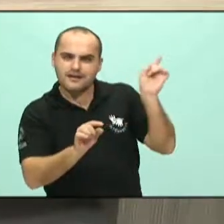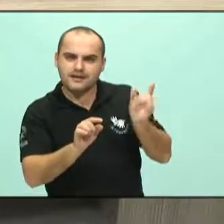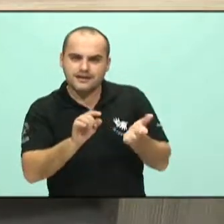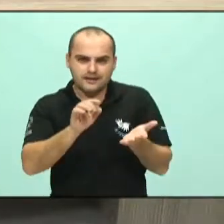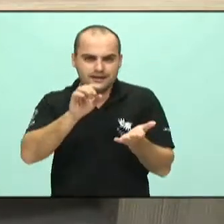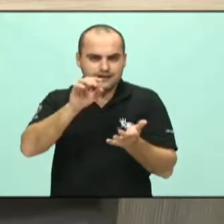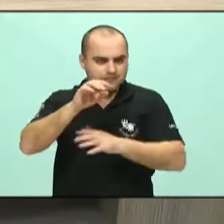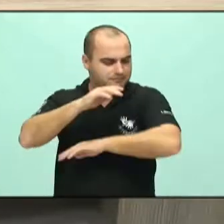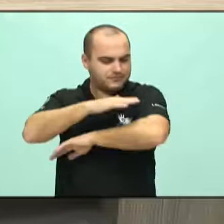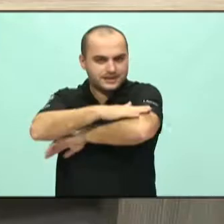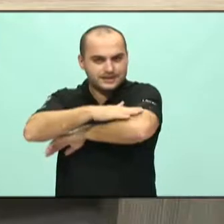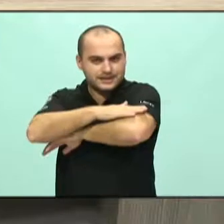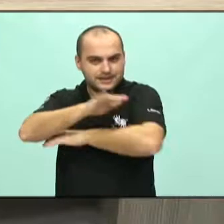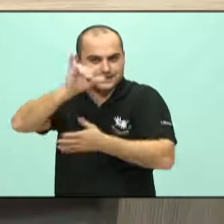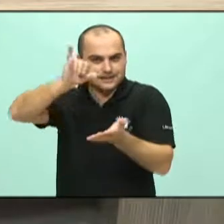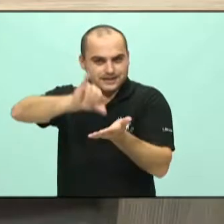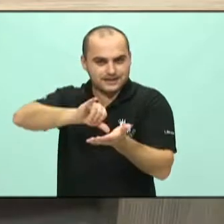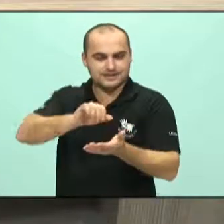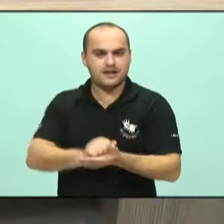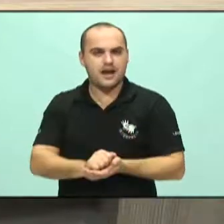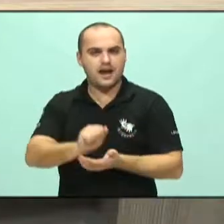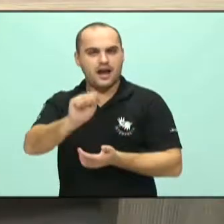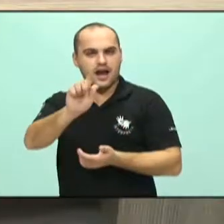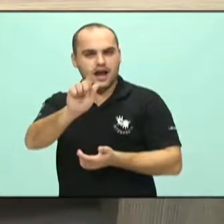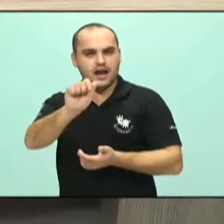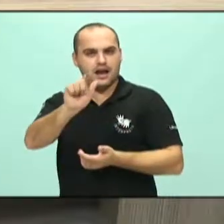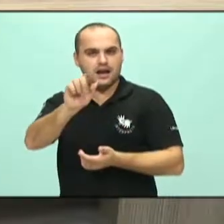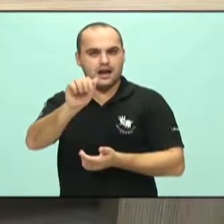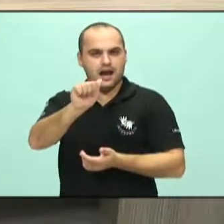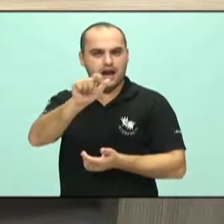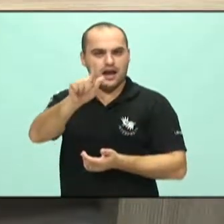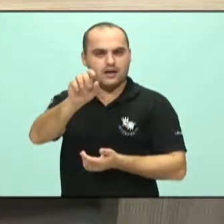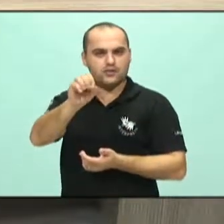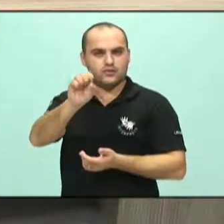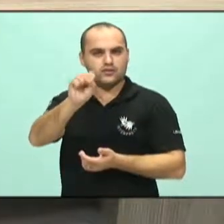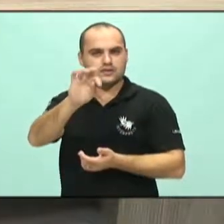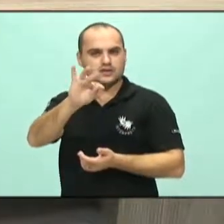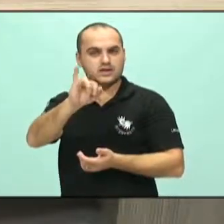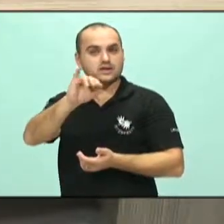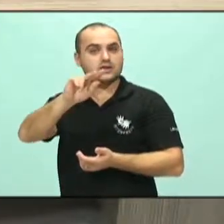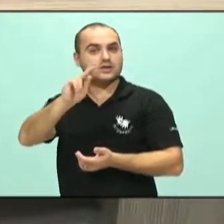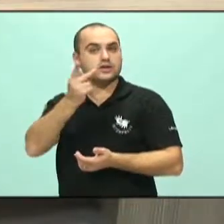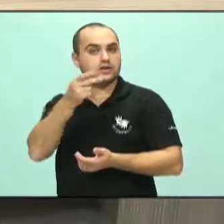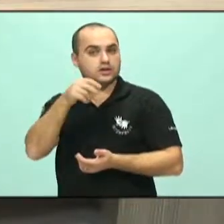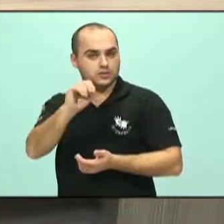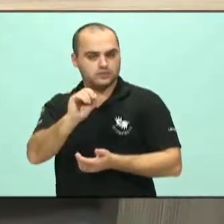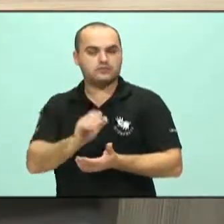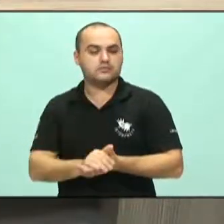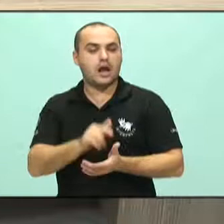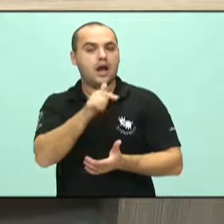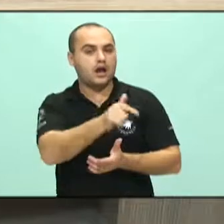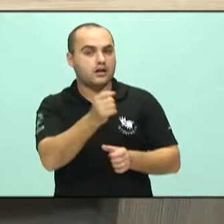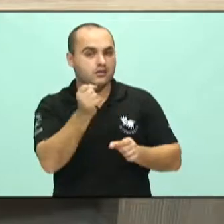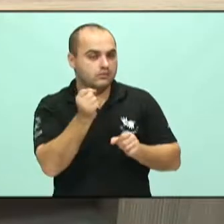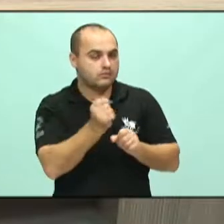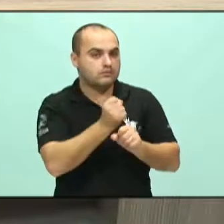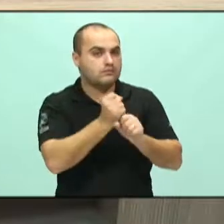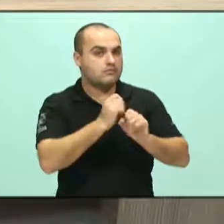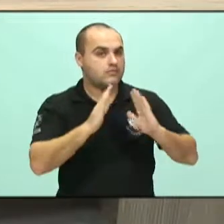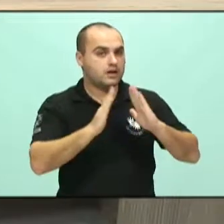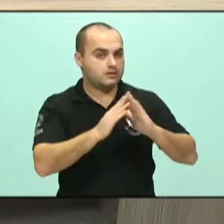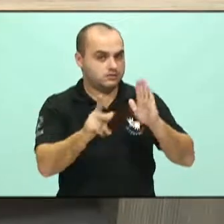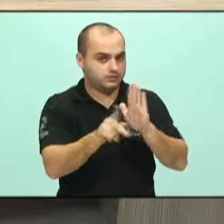Central. Agostinho Alves Ramos. Ele constrói uma casa para si, uma casa